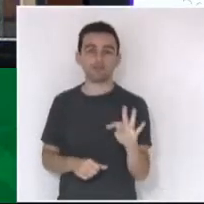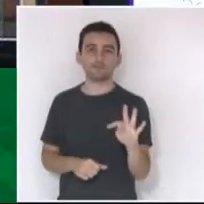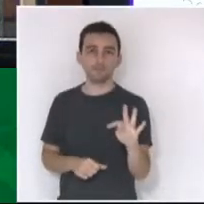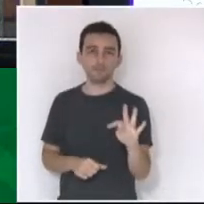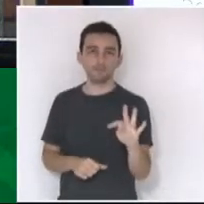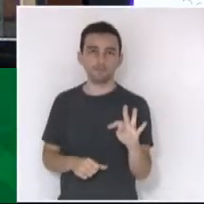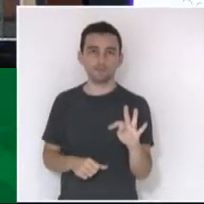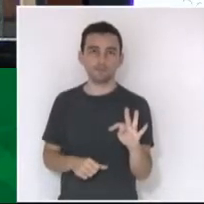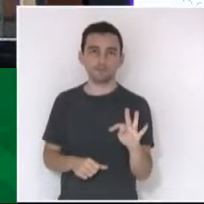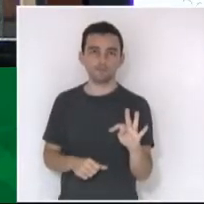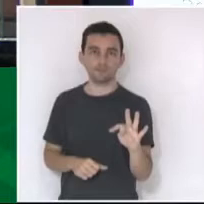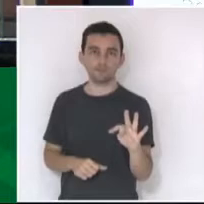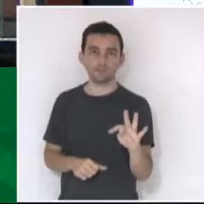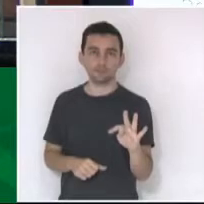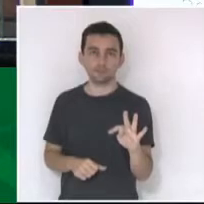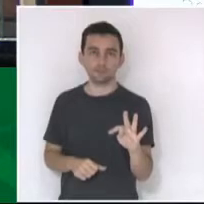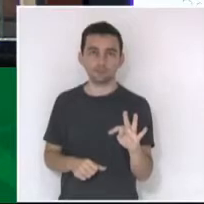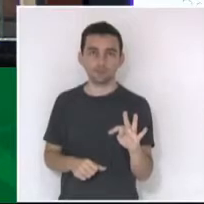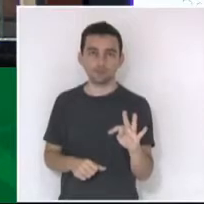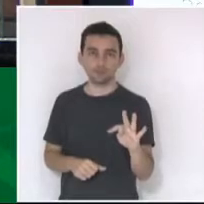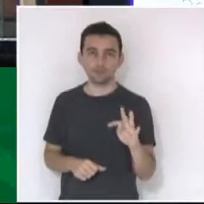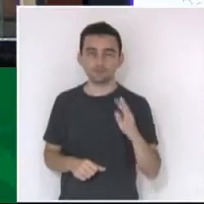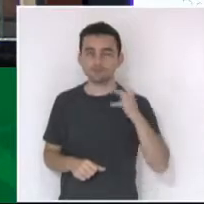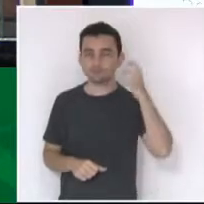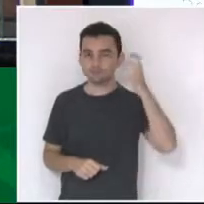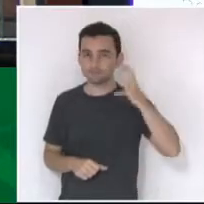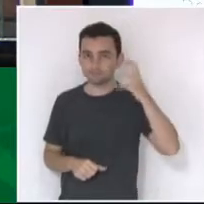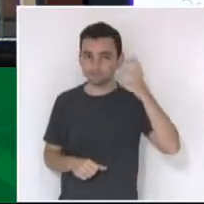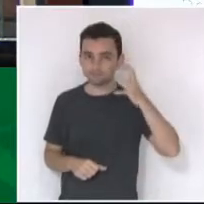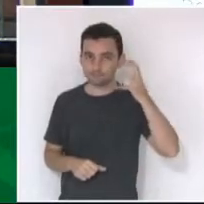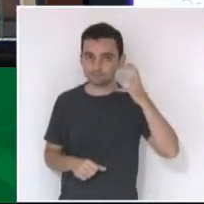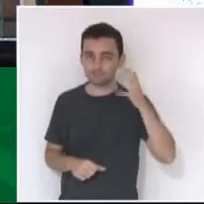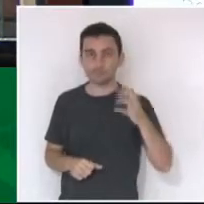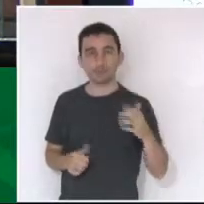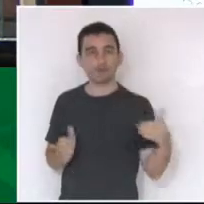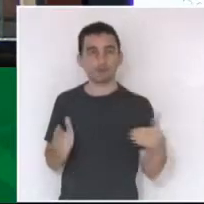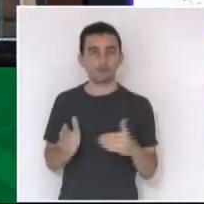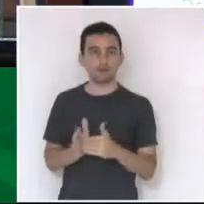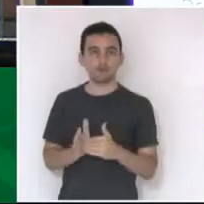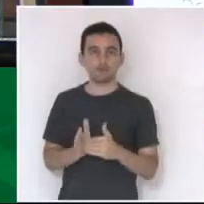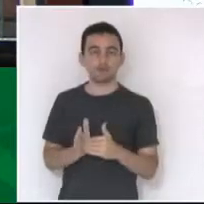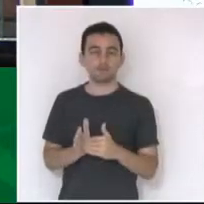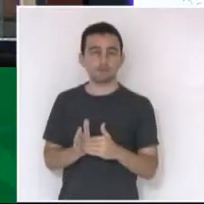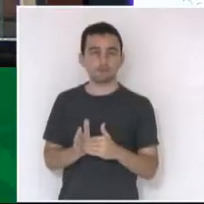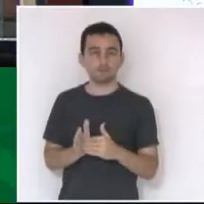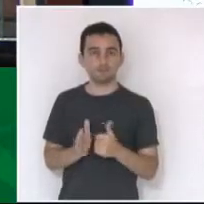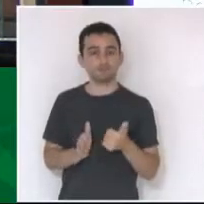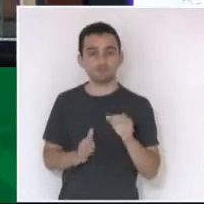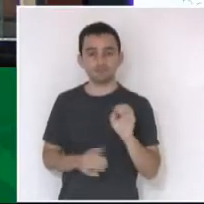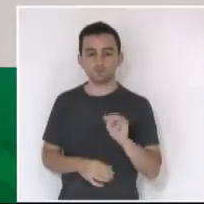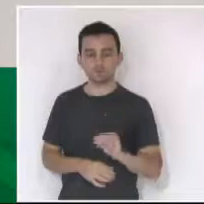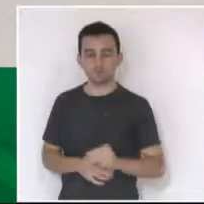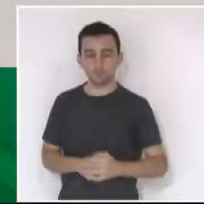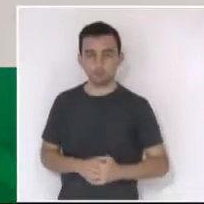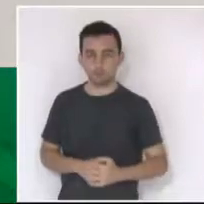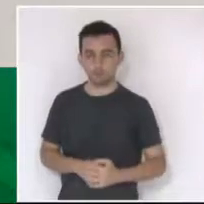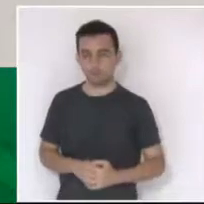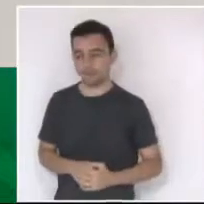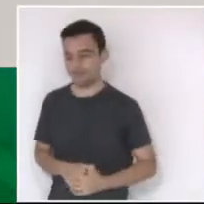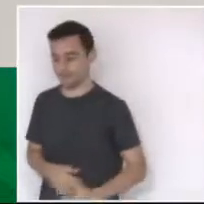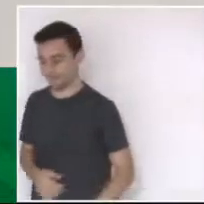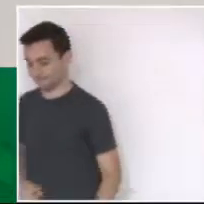palavra deputada Ana Paula Lima vossa excelência' tem até dez minutos